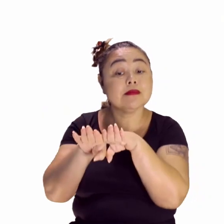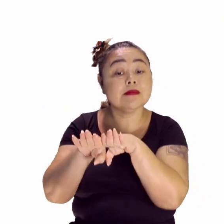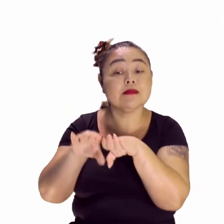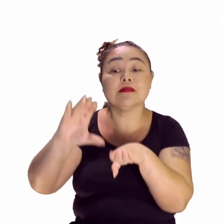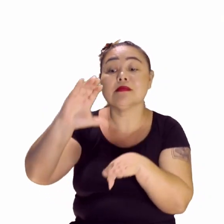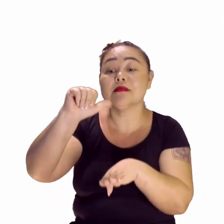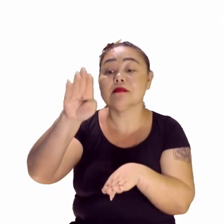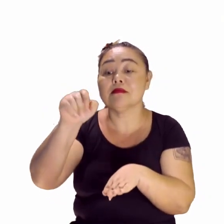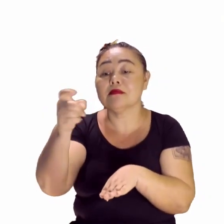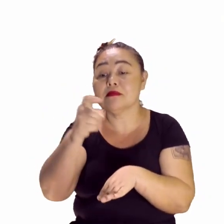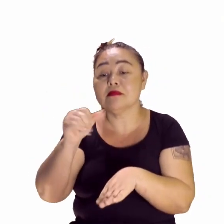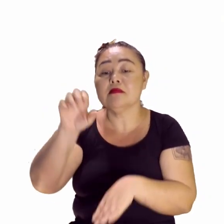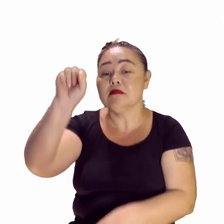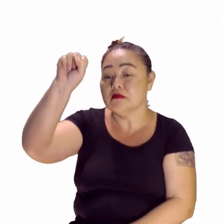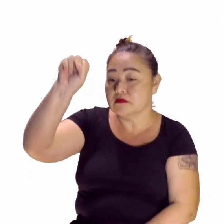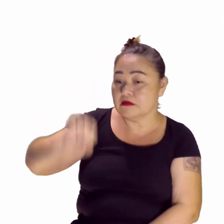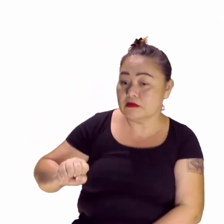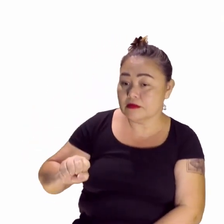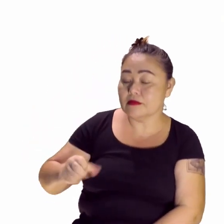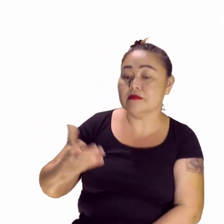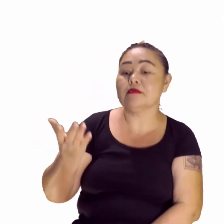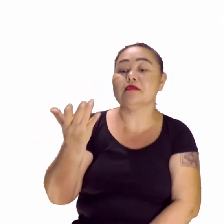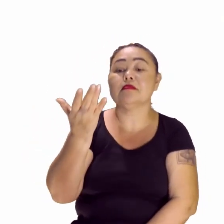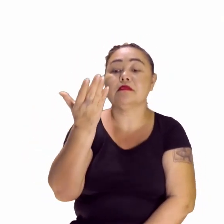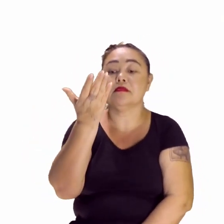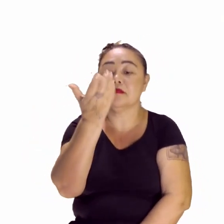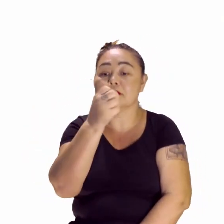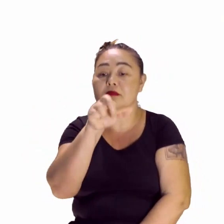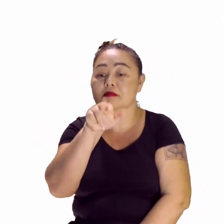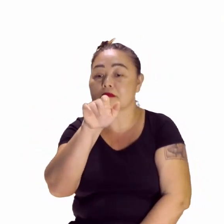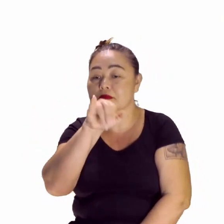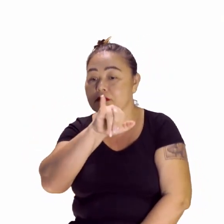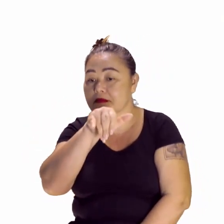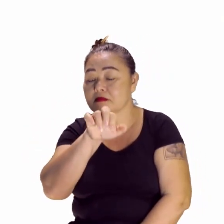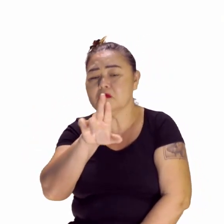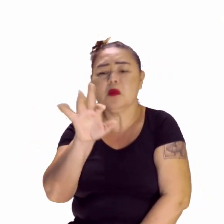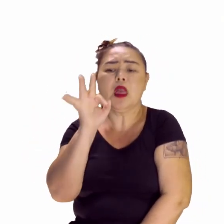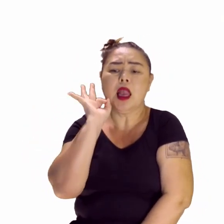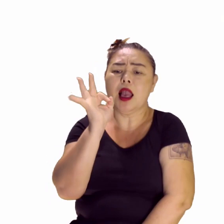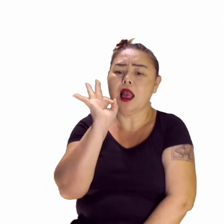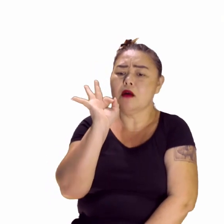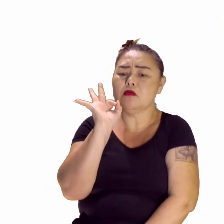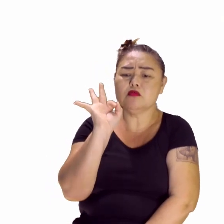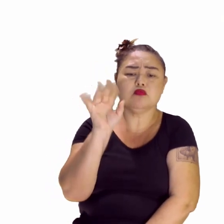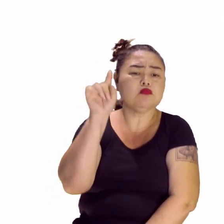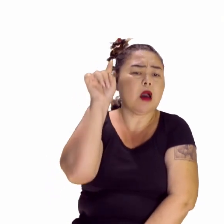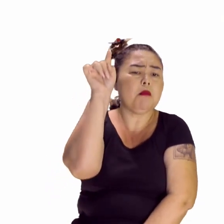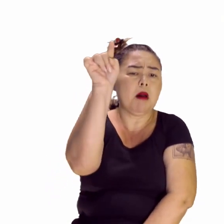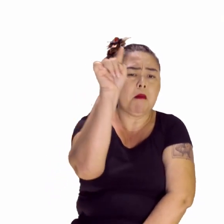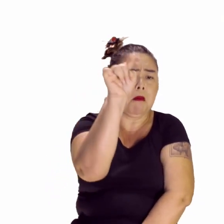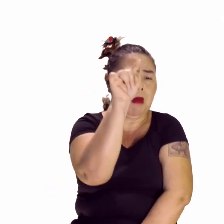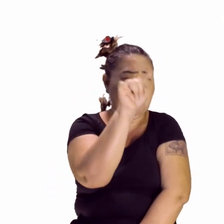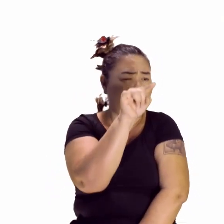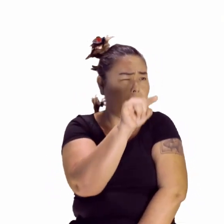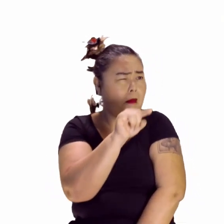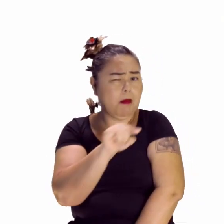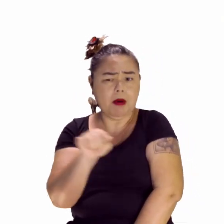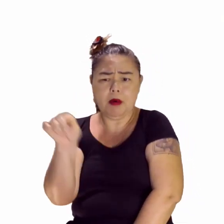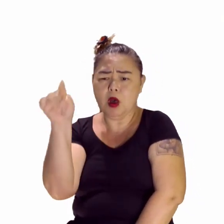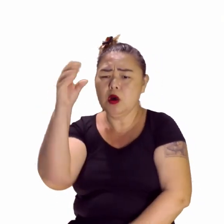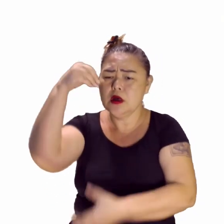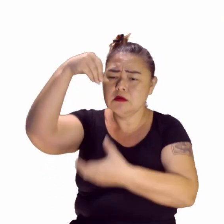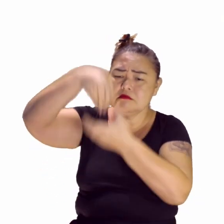encabishi lá no sul de Rondônia Cerejeira nessa região então café para São Jorge está presente aí dentro de Rondônia